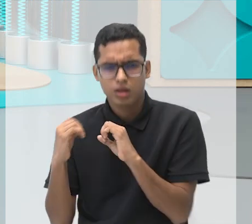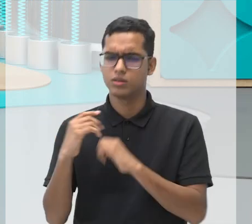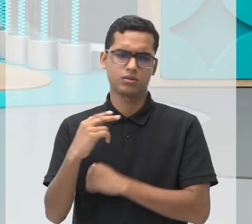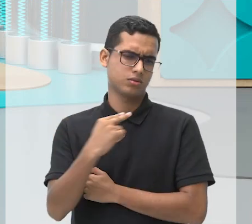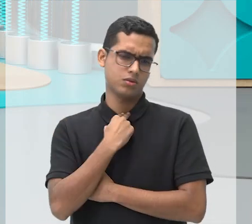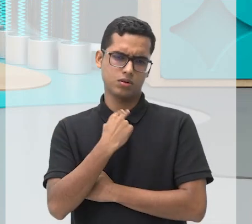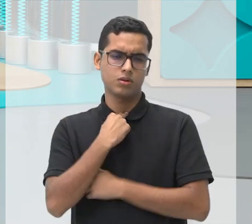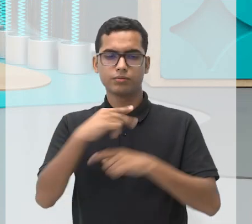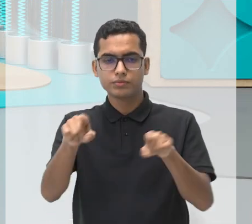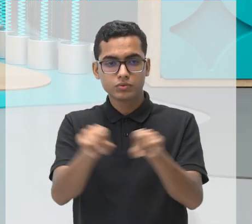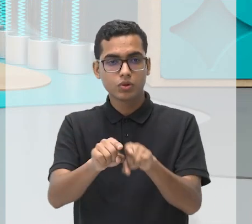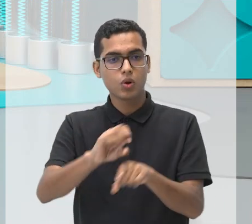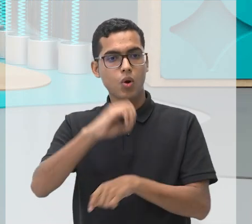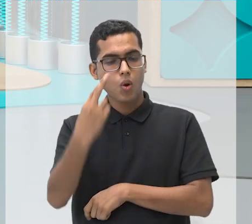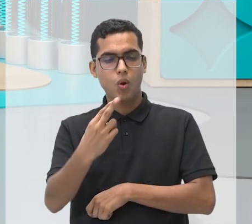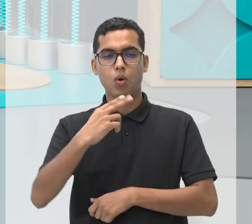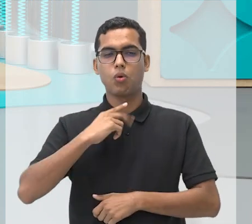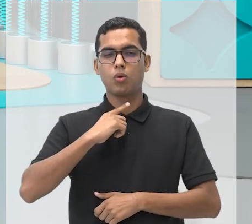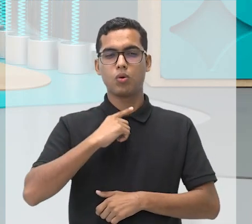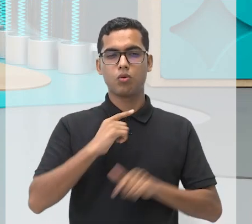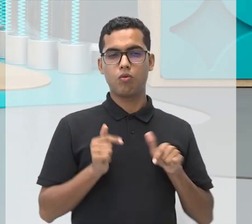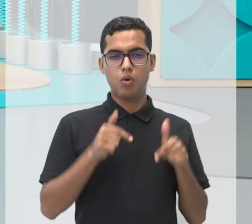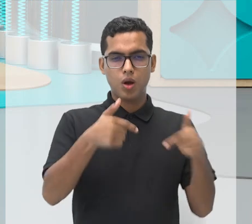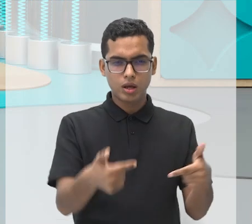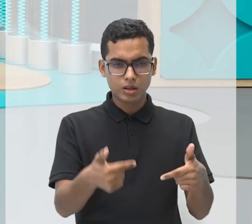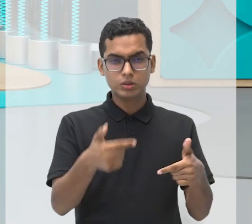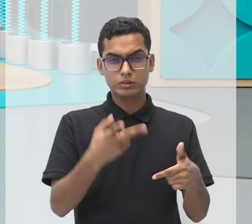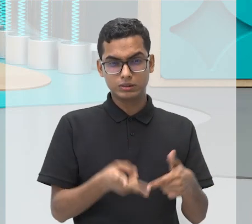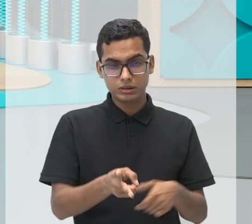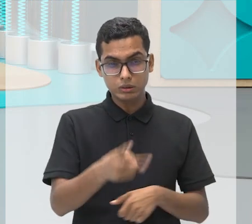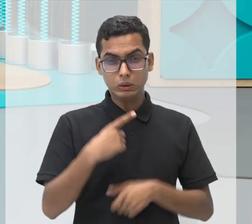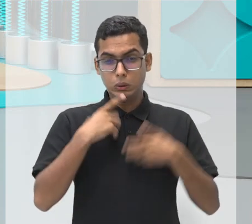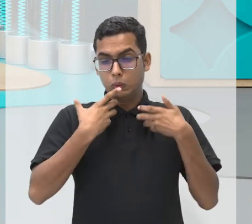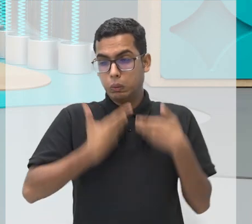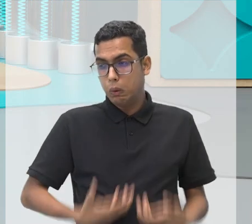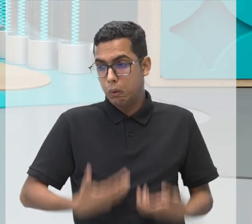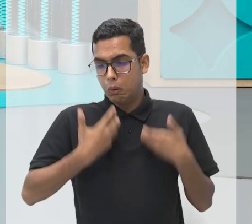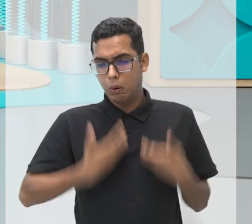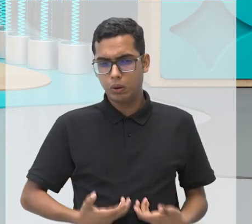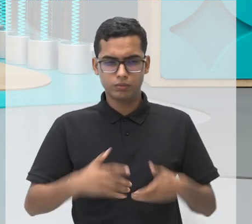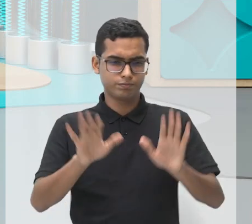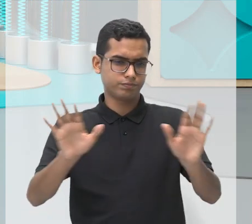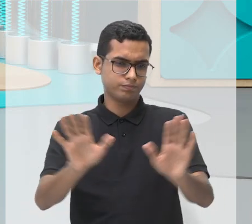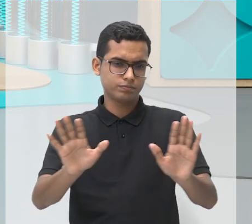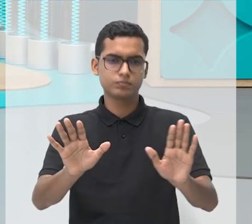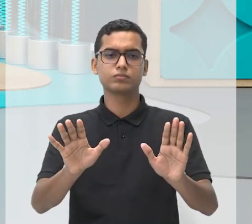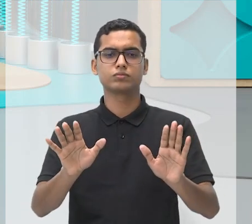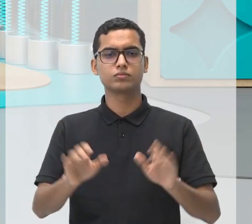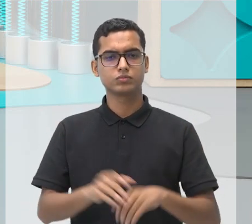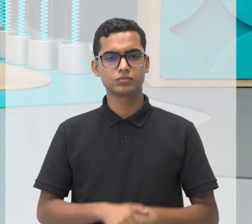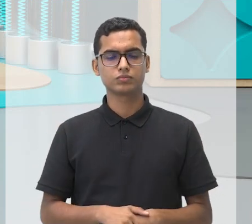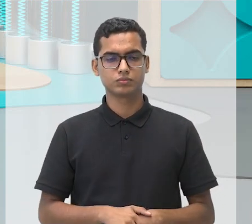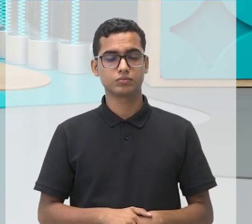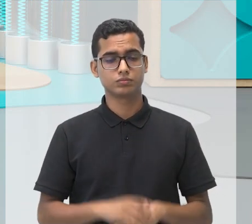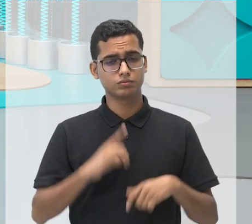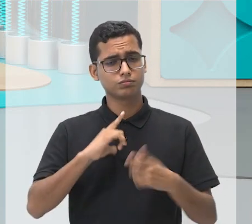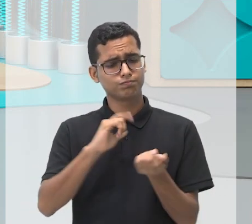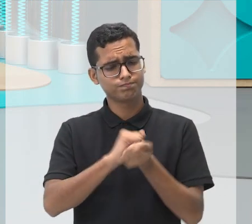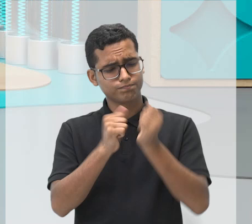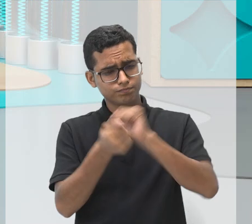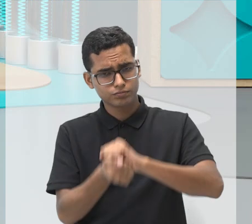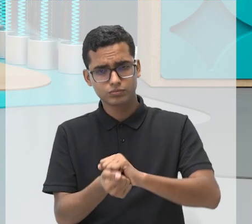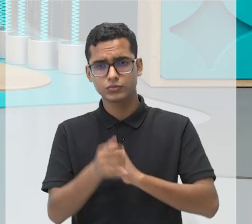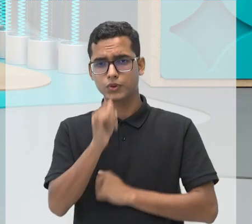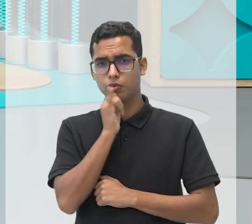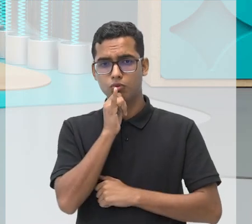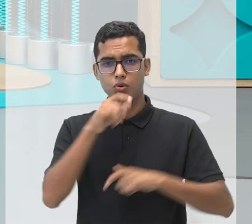a atividades que levem ao profissionalismo esportivo. A gente tem outras adaptações, né, como